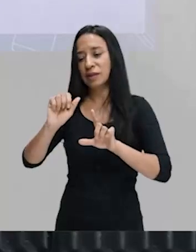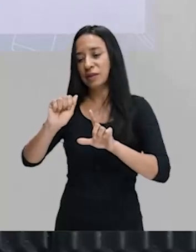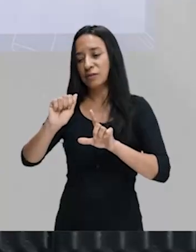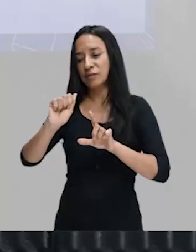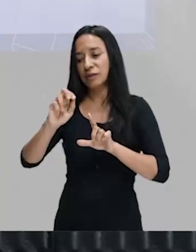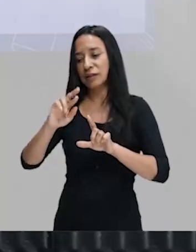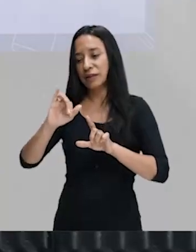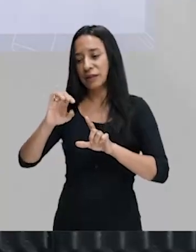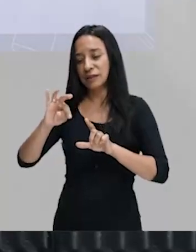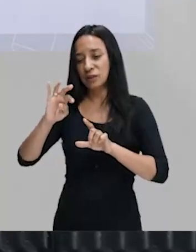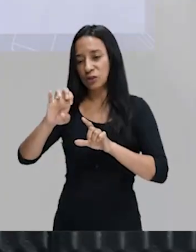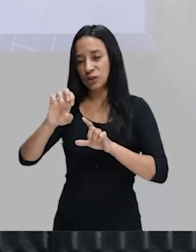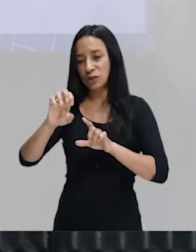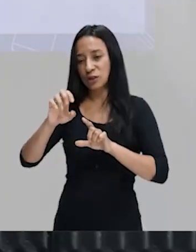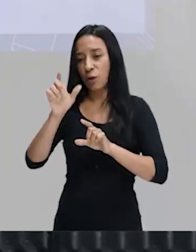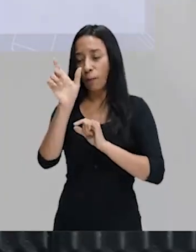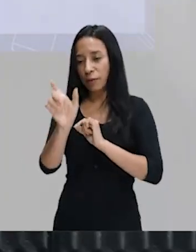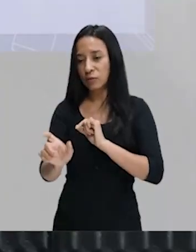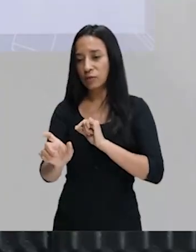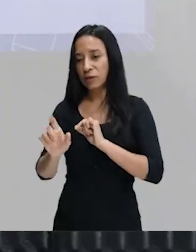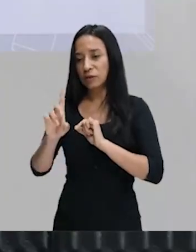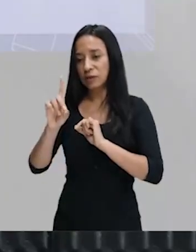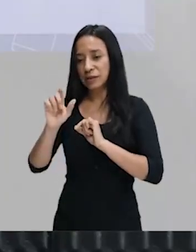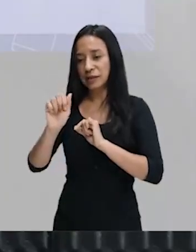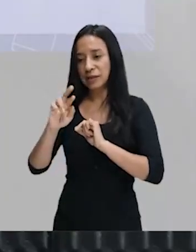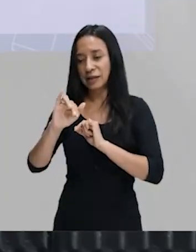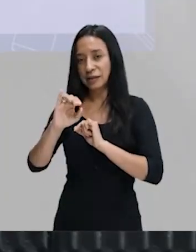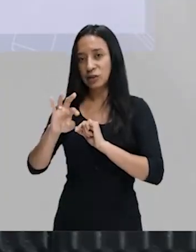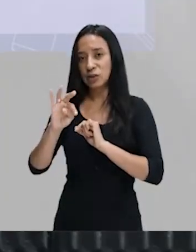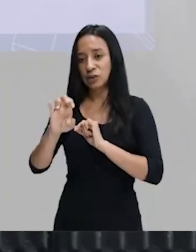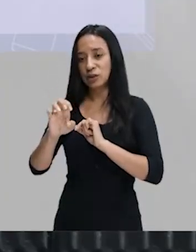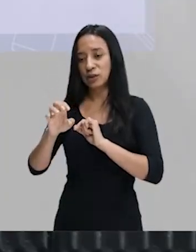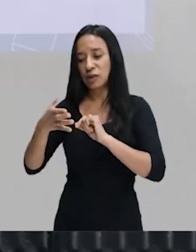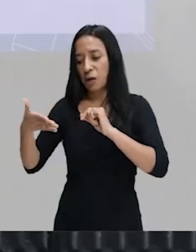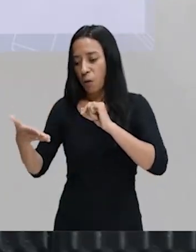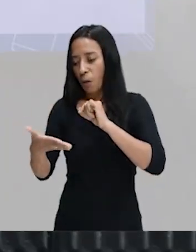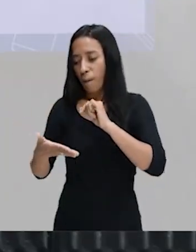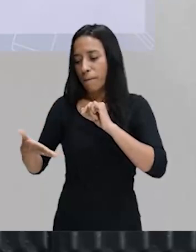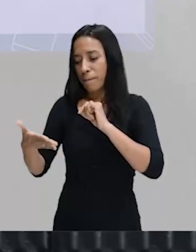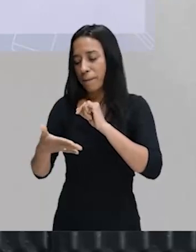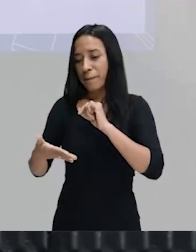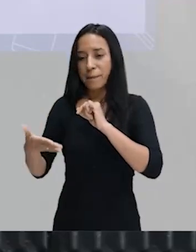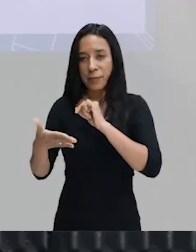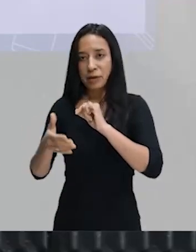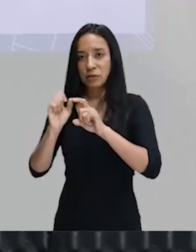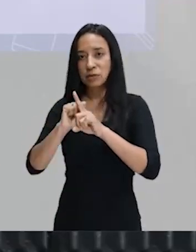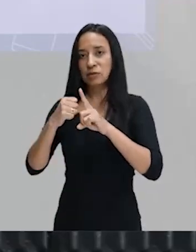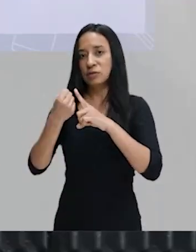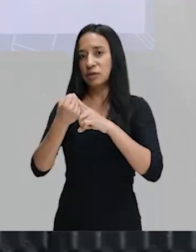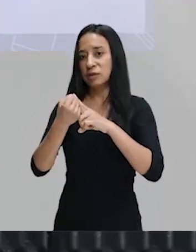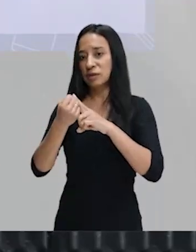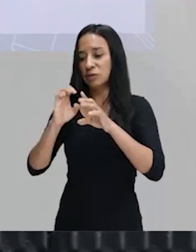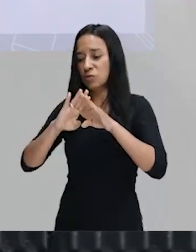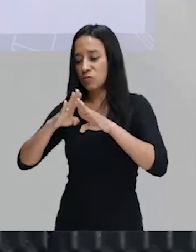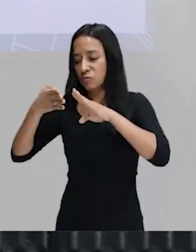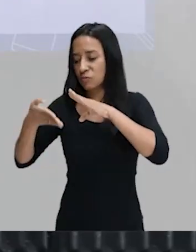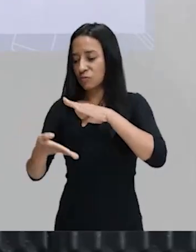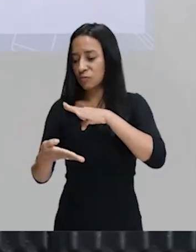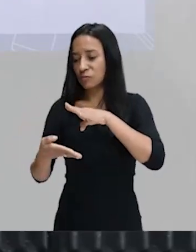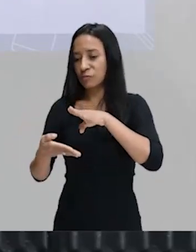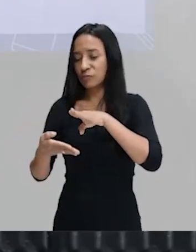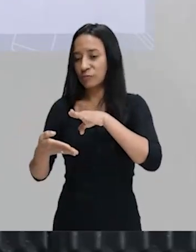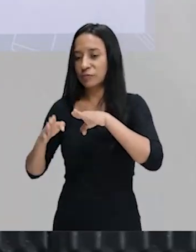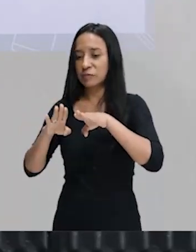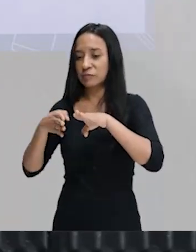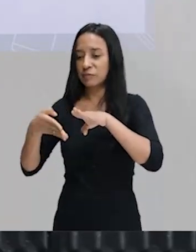lembra o personagem? Pois é, ele é um Dalit. Ele é da camada mais baixa da sociedade, mais inferior da sociedade